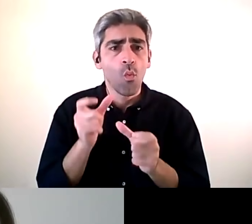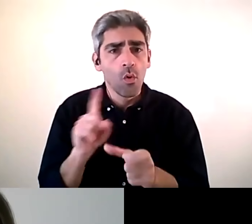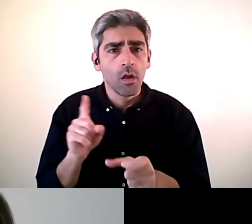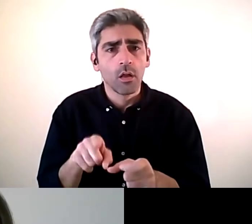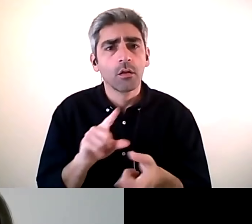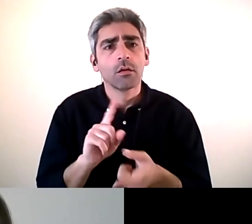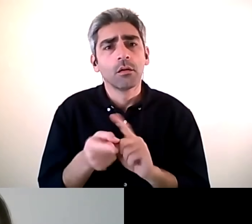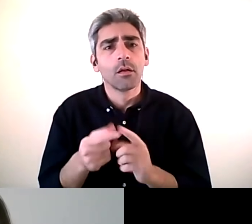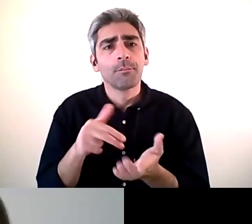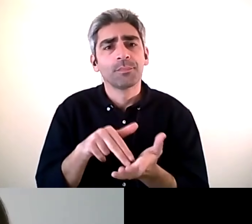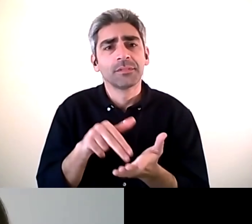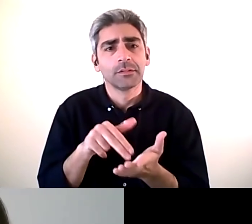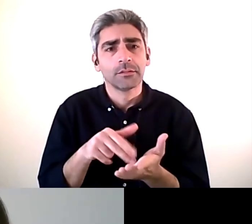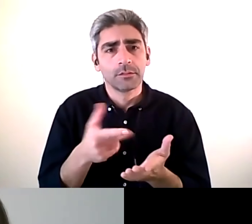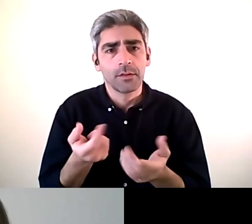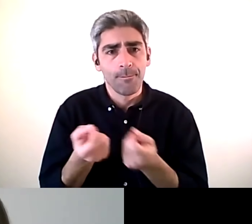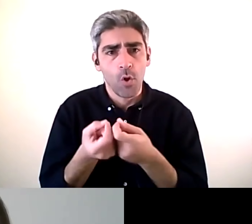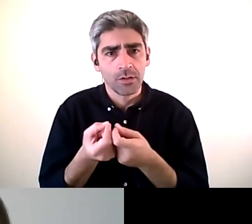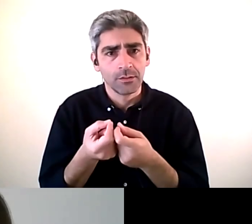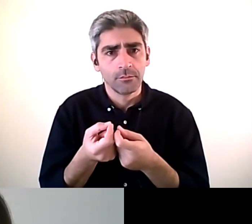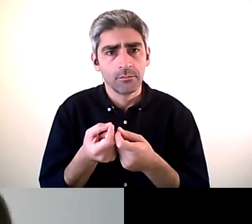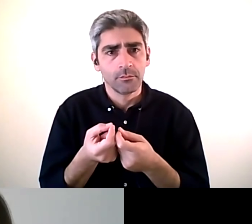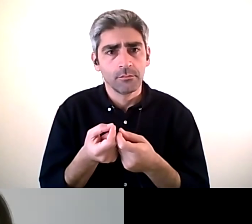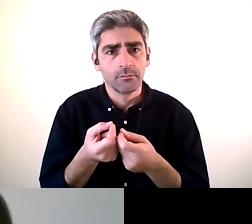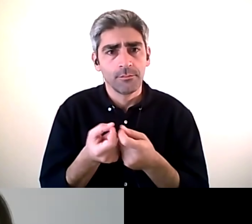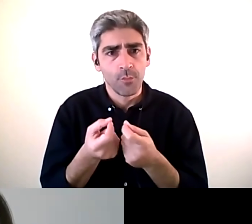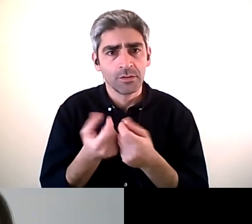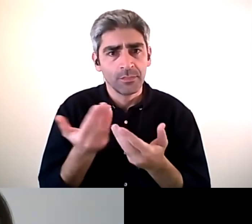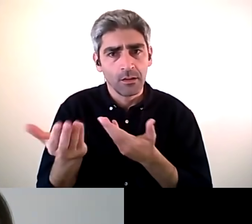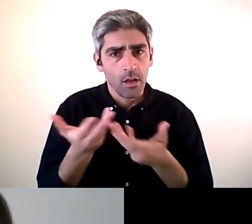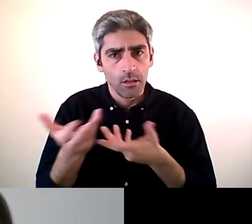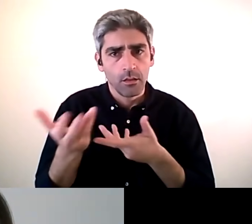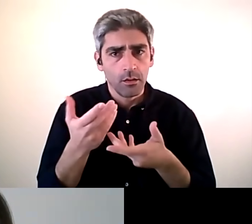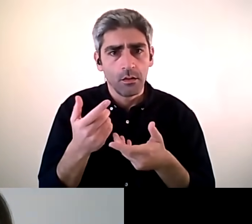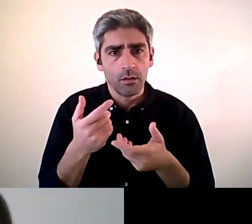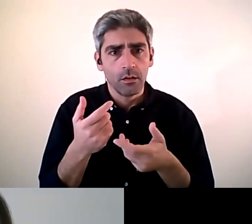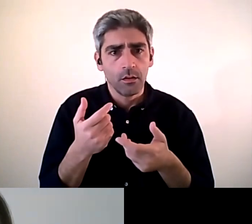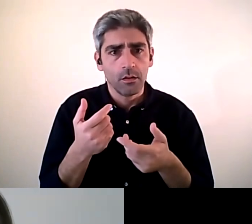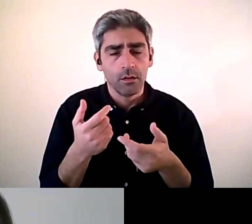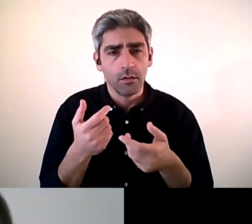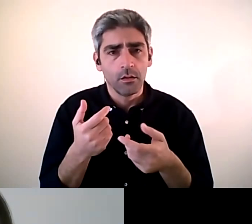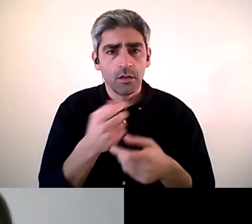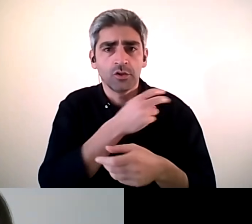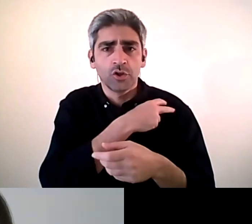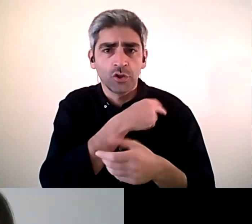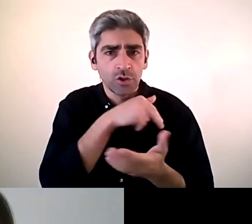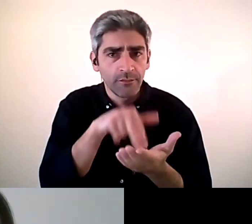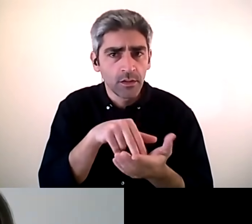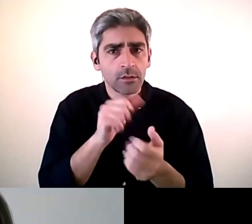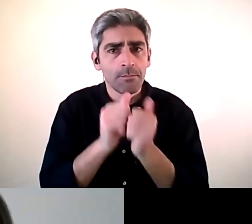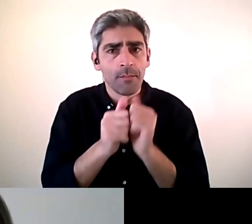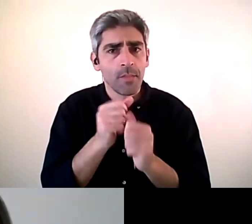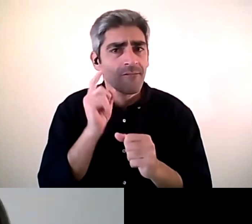ver com a presença próxima, a proximidade daquilo que são as chefias e o